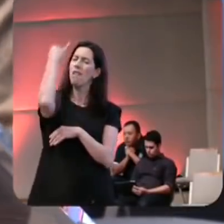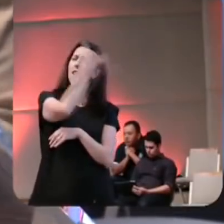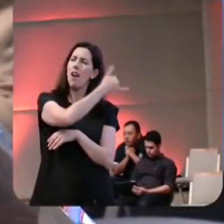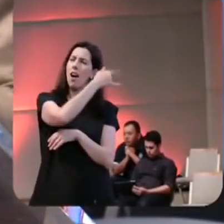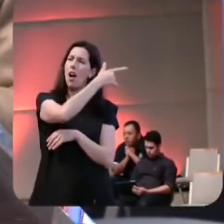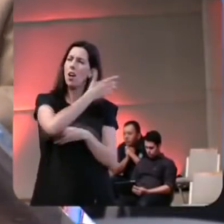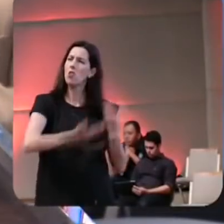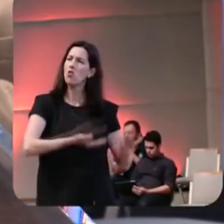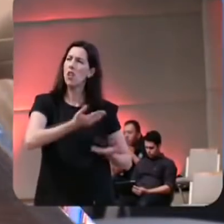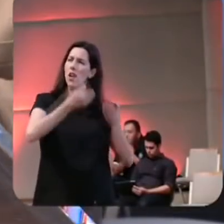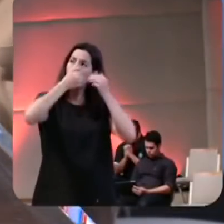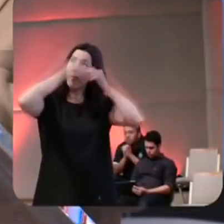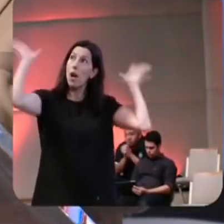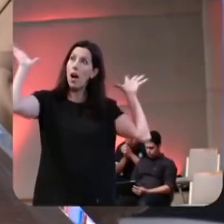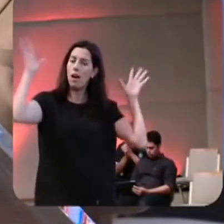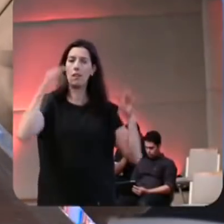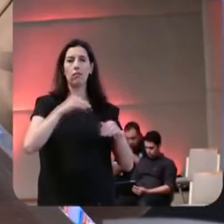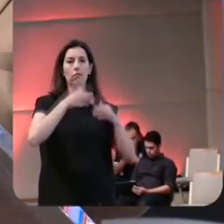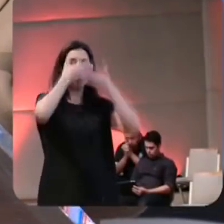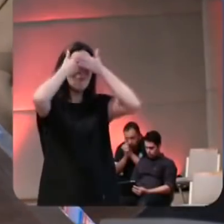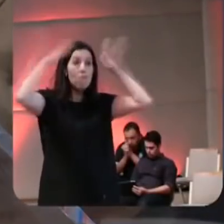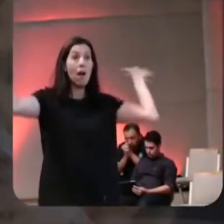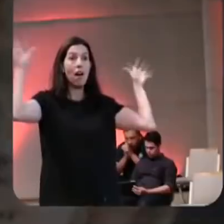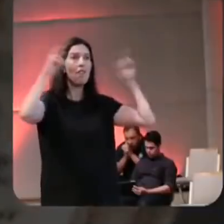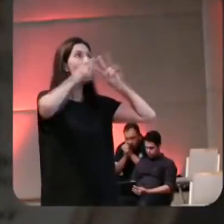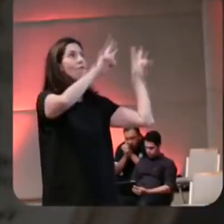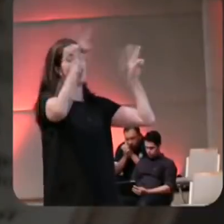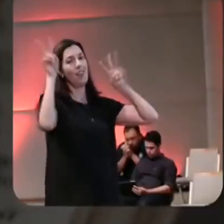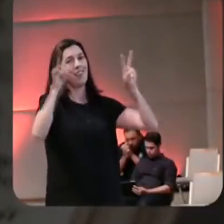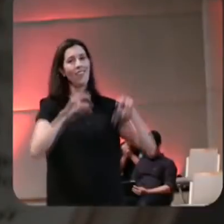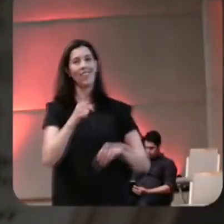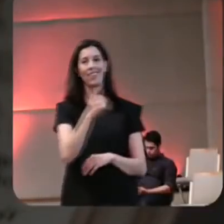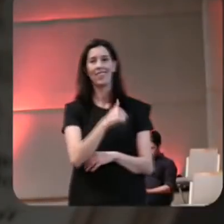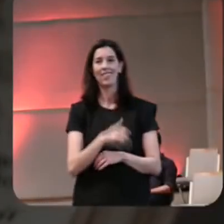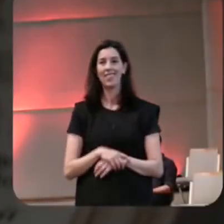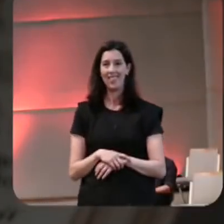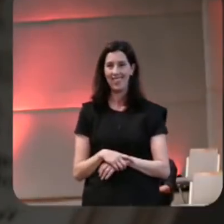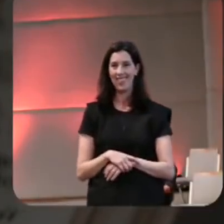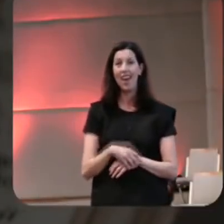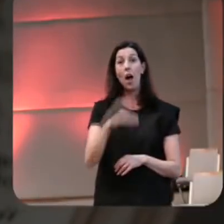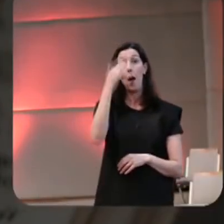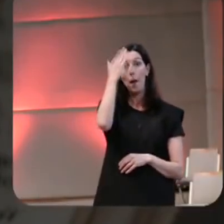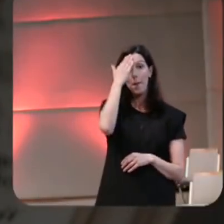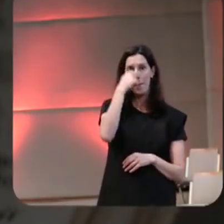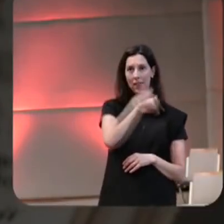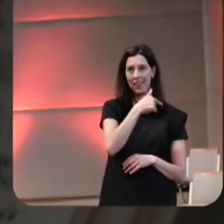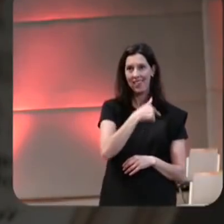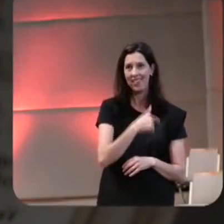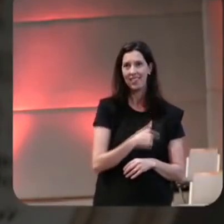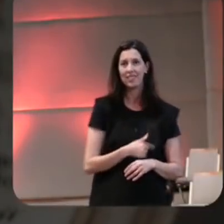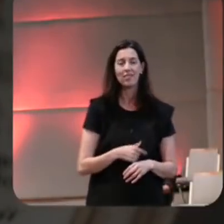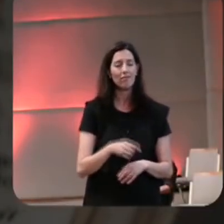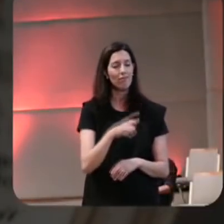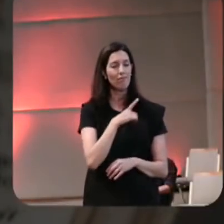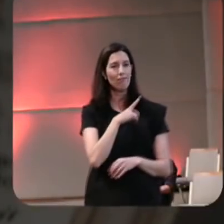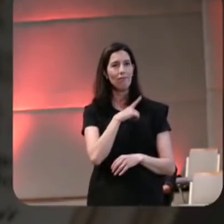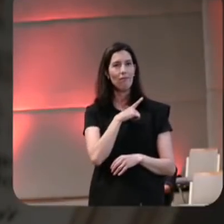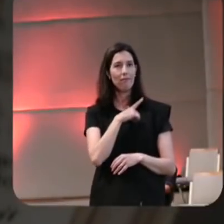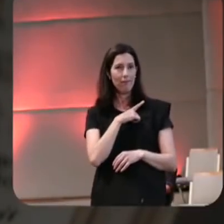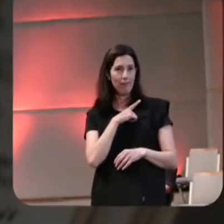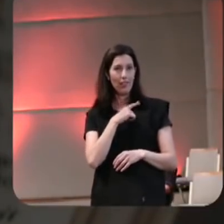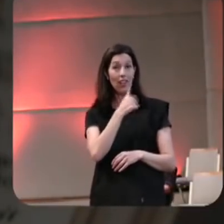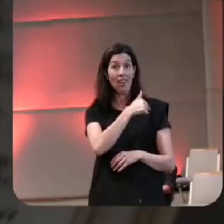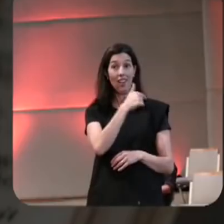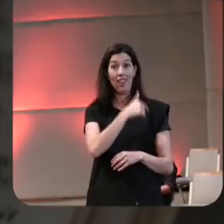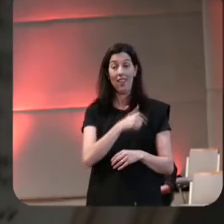que a cegueira espiritual nos impede de fazermos uso dos recursos que Deus já colocou